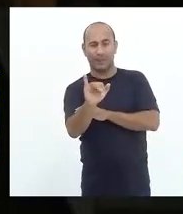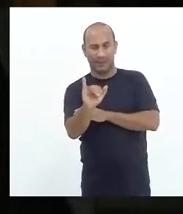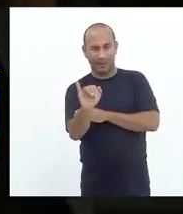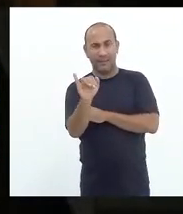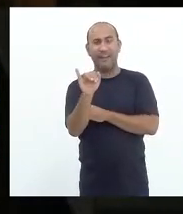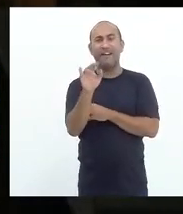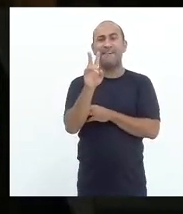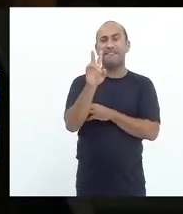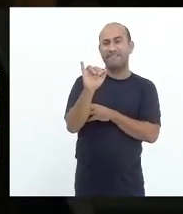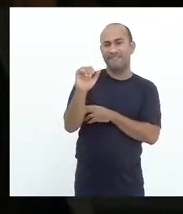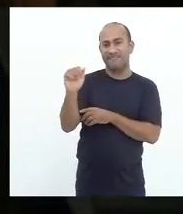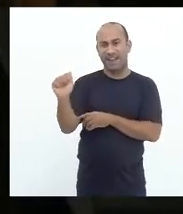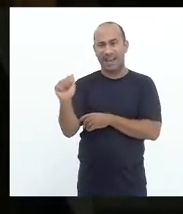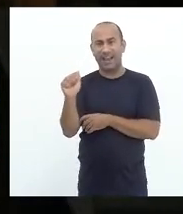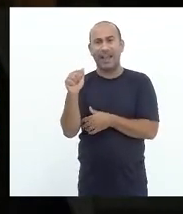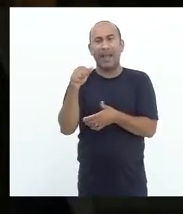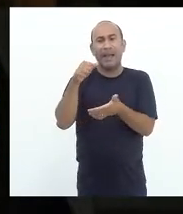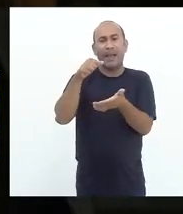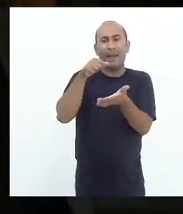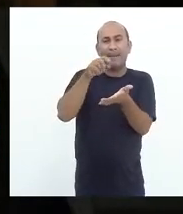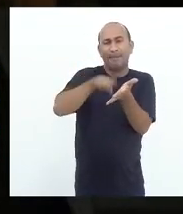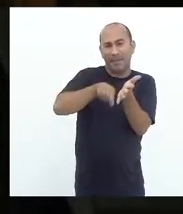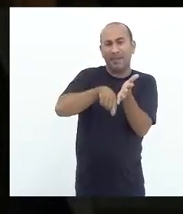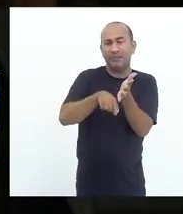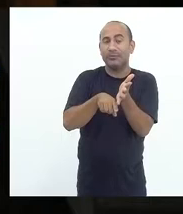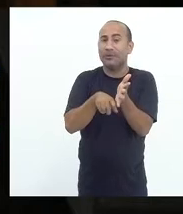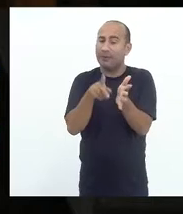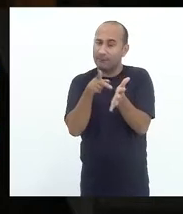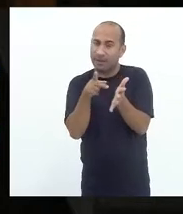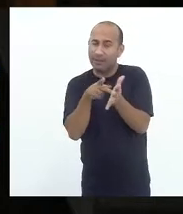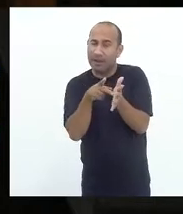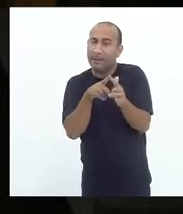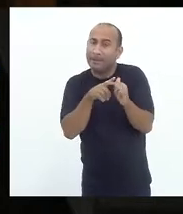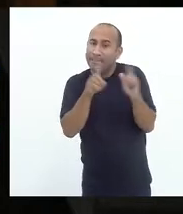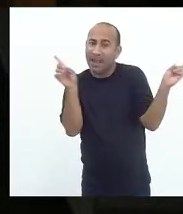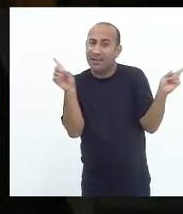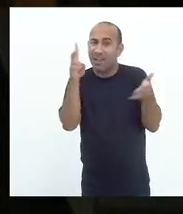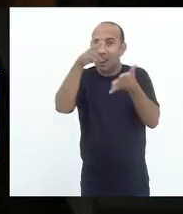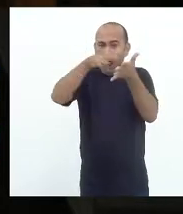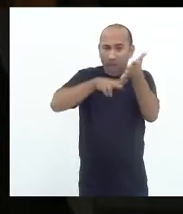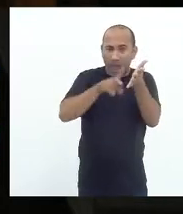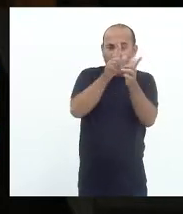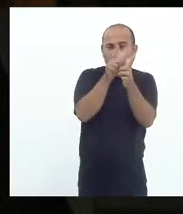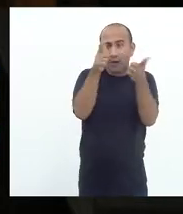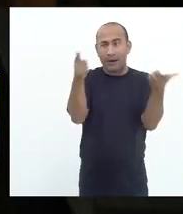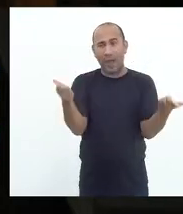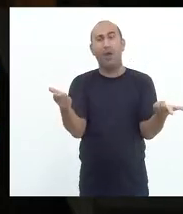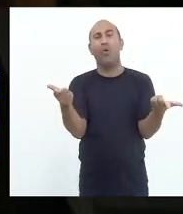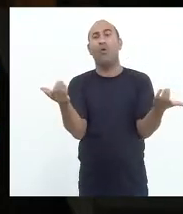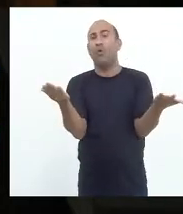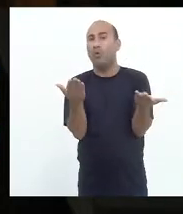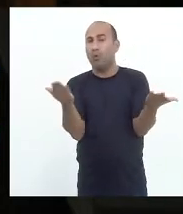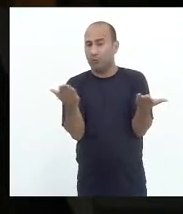verdade. Mas eu queria dizer, quem lê jornal, Jornal O Globo de hoje